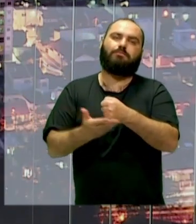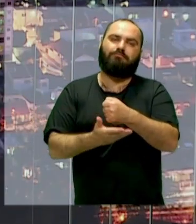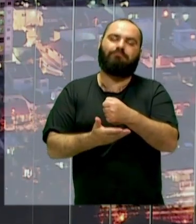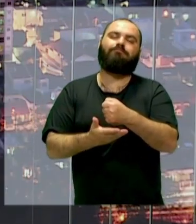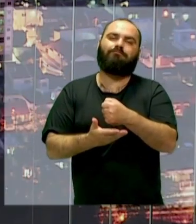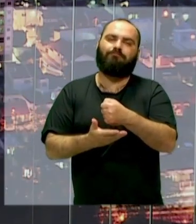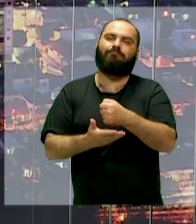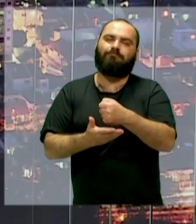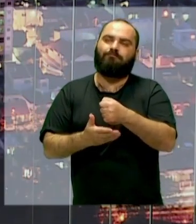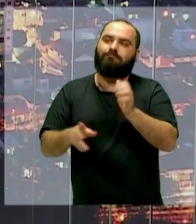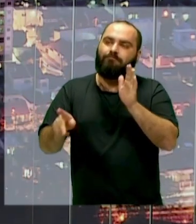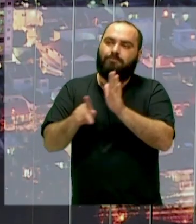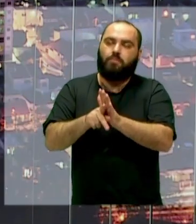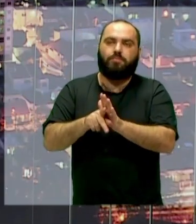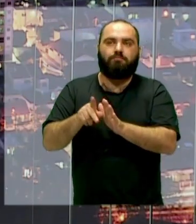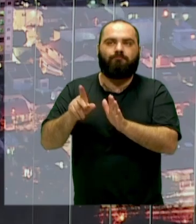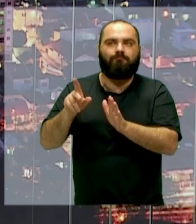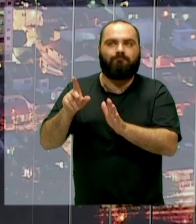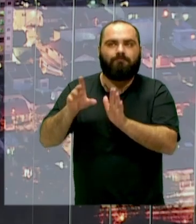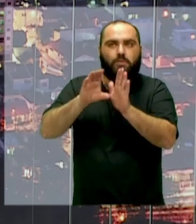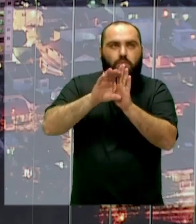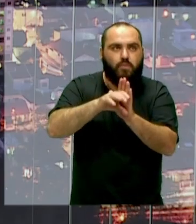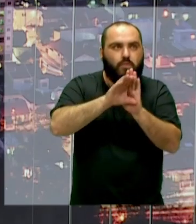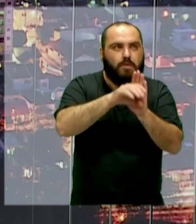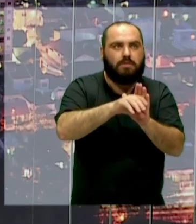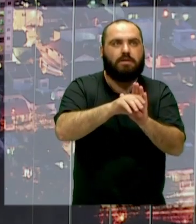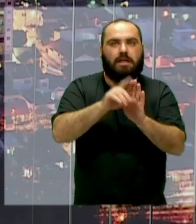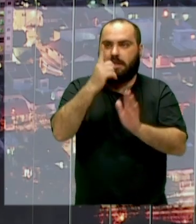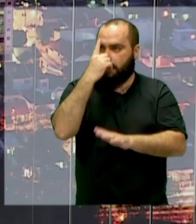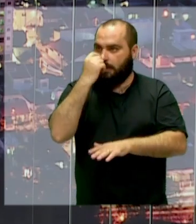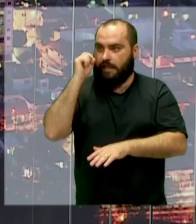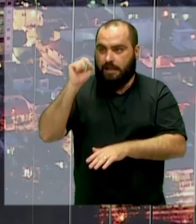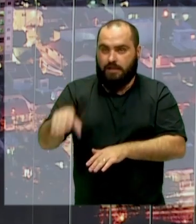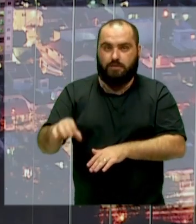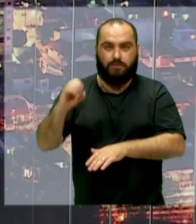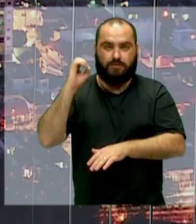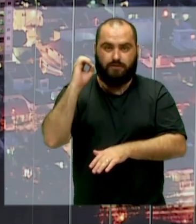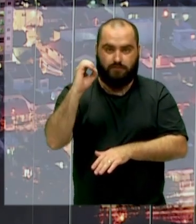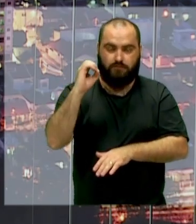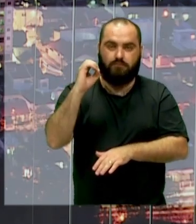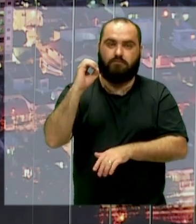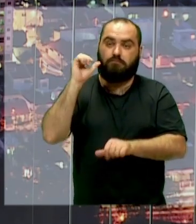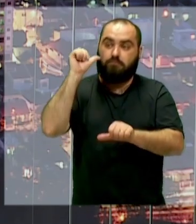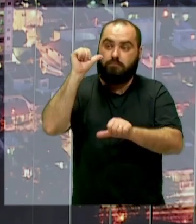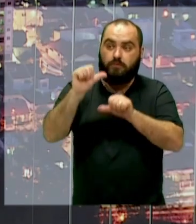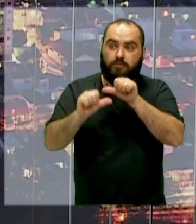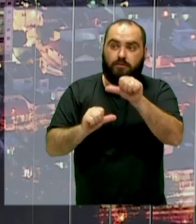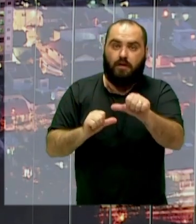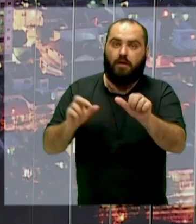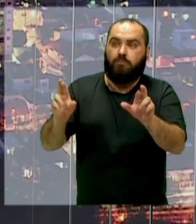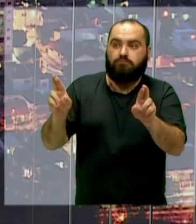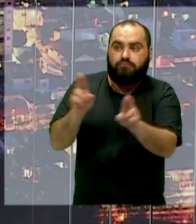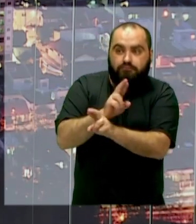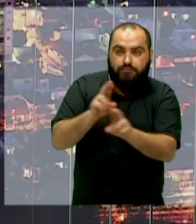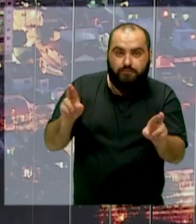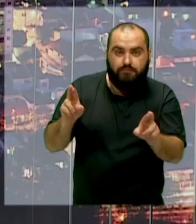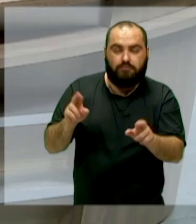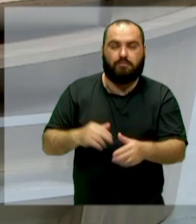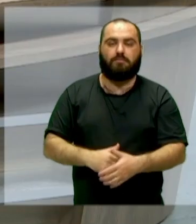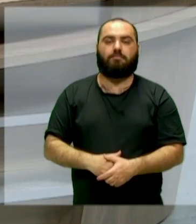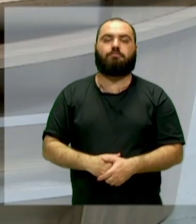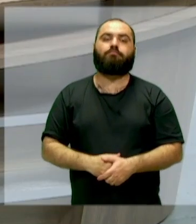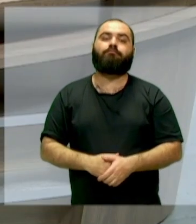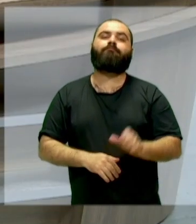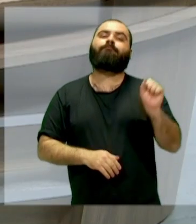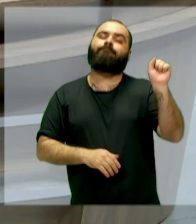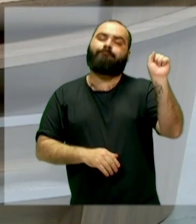desse conceito Lixo Zero né É você mudar a tua forma de ver e de se relacionar com os resíduos não é isso é e a